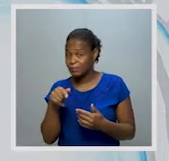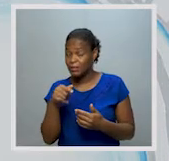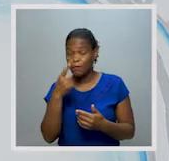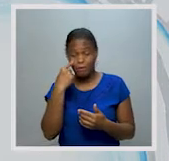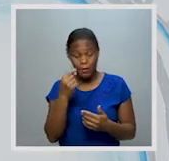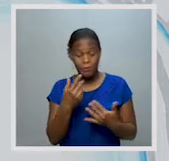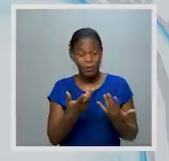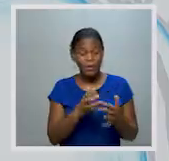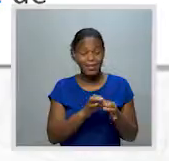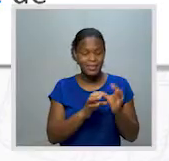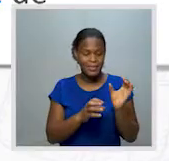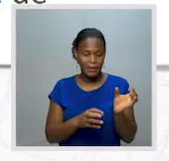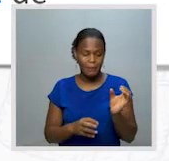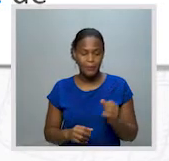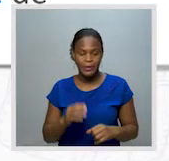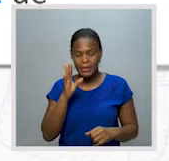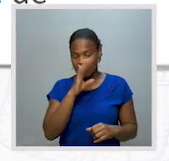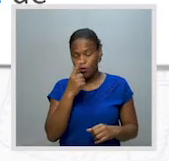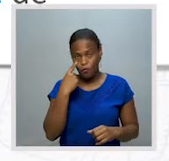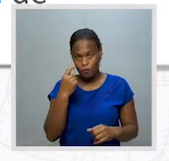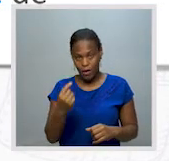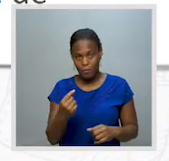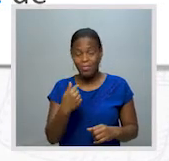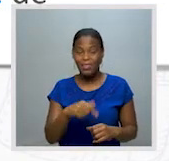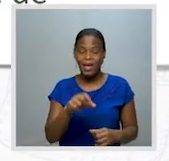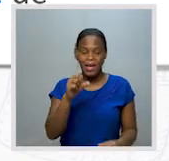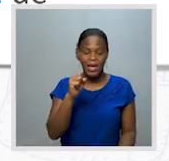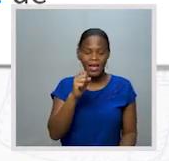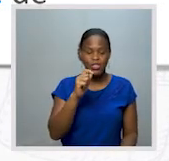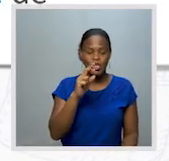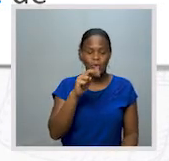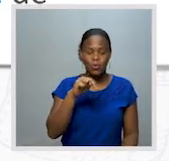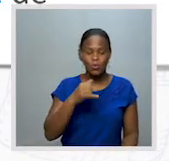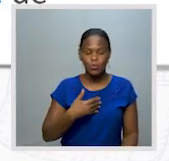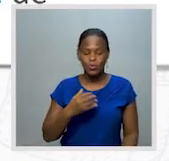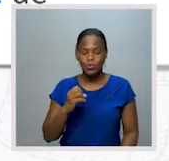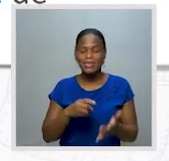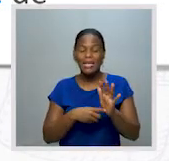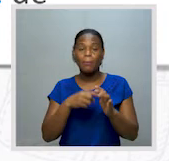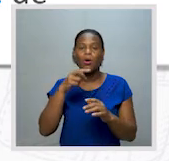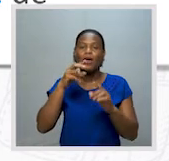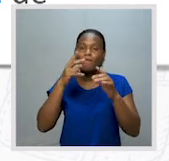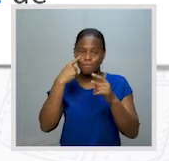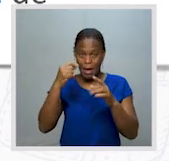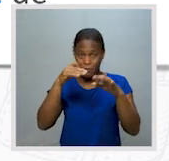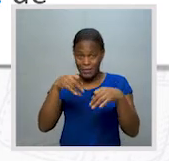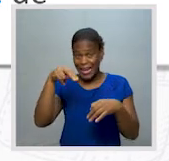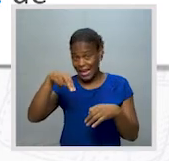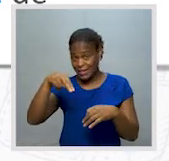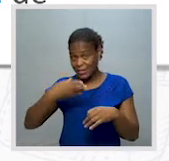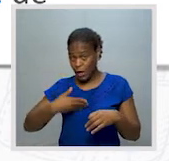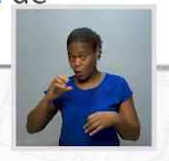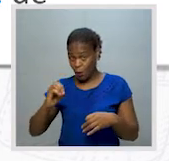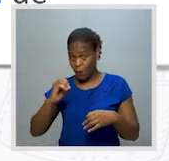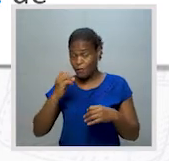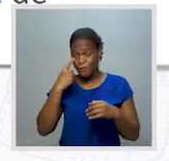em relação à linha C, se o verbo estiver no gerúndio, qual o procedimento? Se o verbo